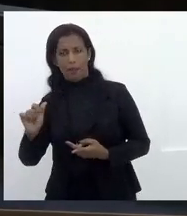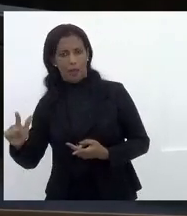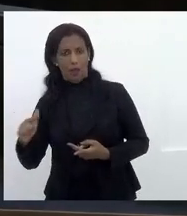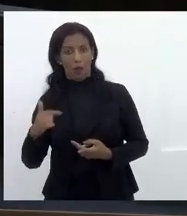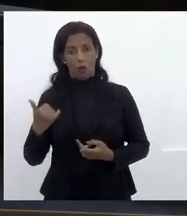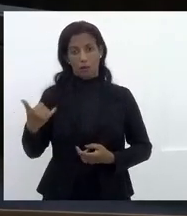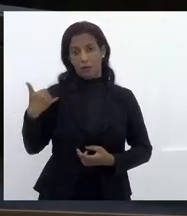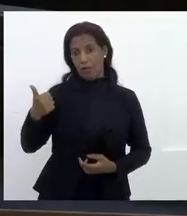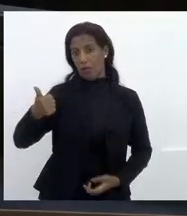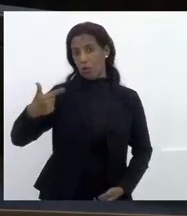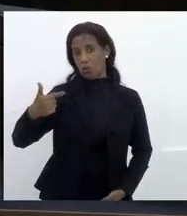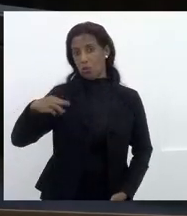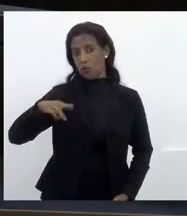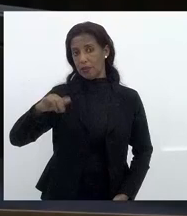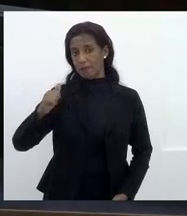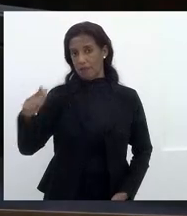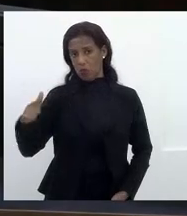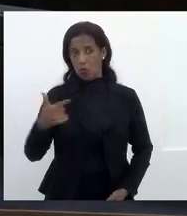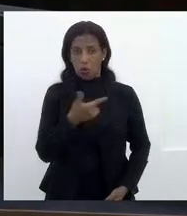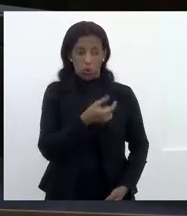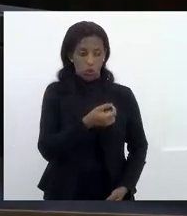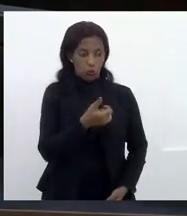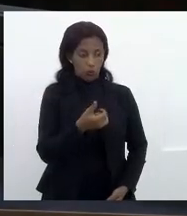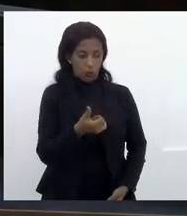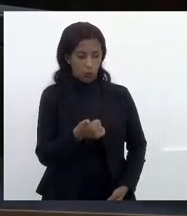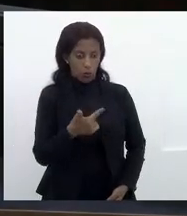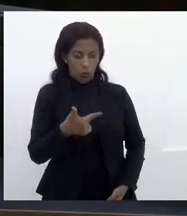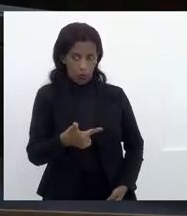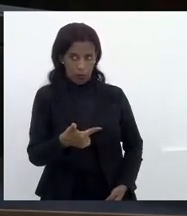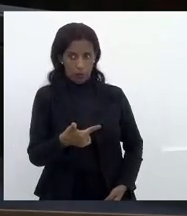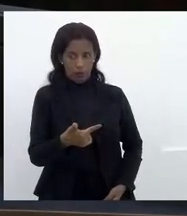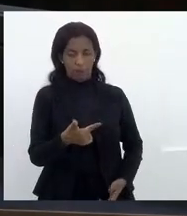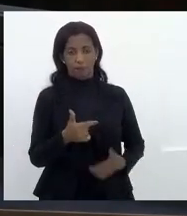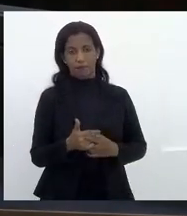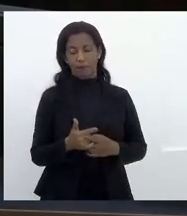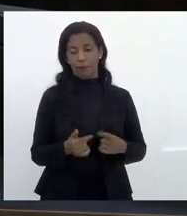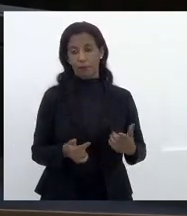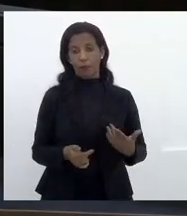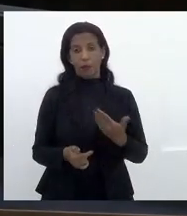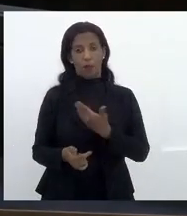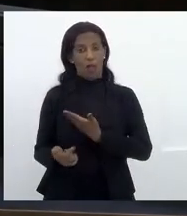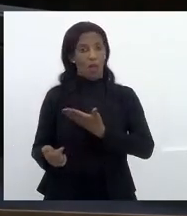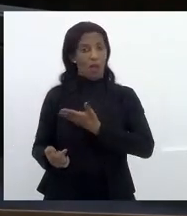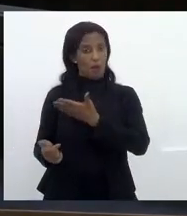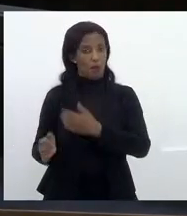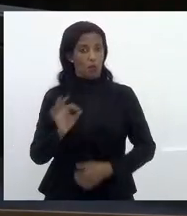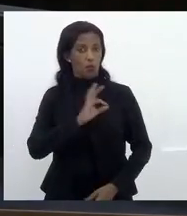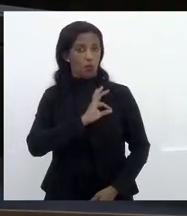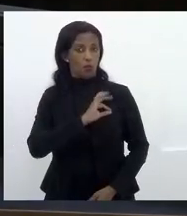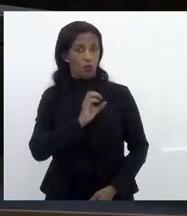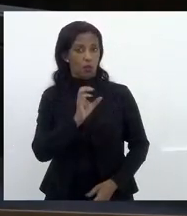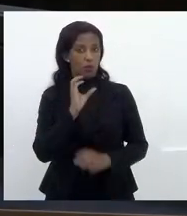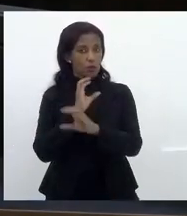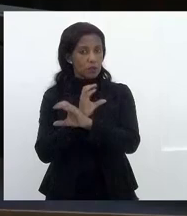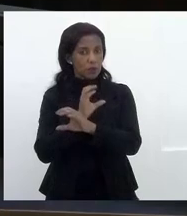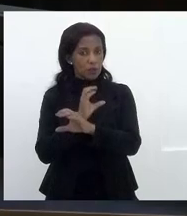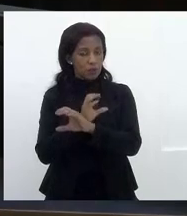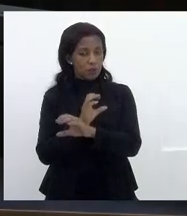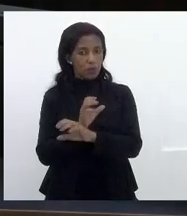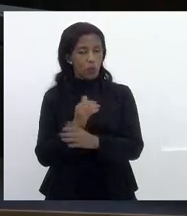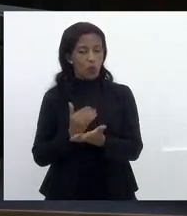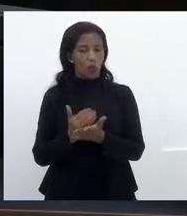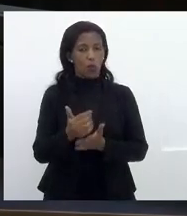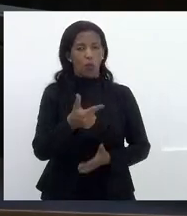12.000 entrei em 2012 e o Marcelo é policial civil entrou em